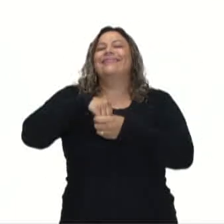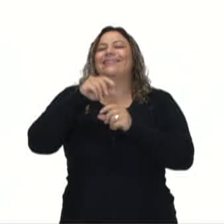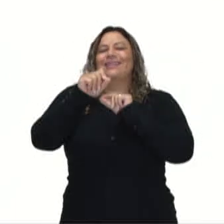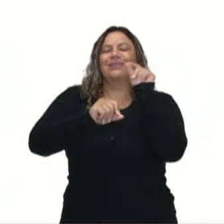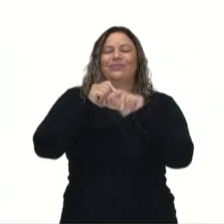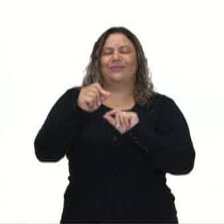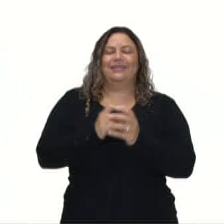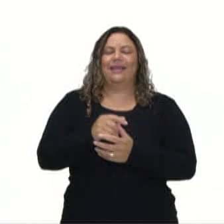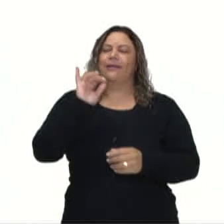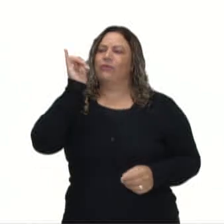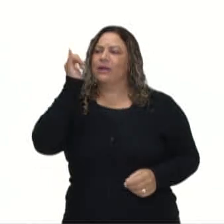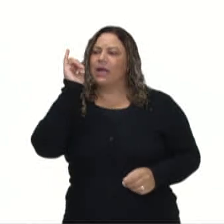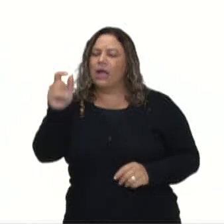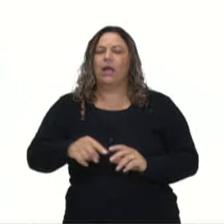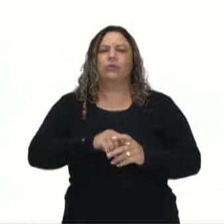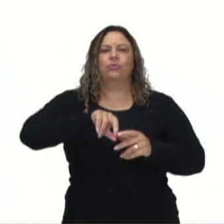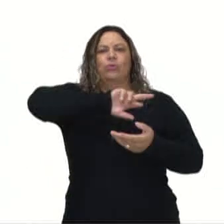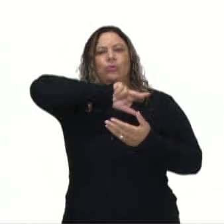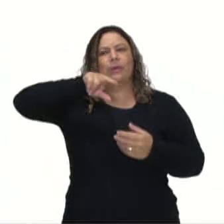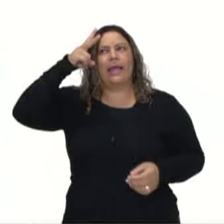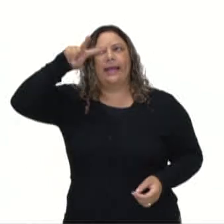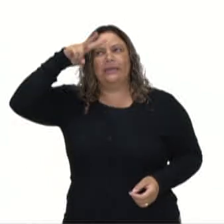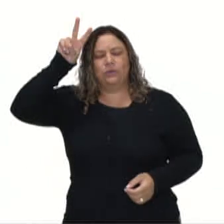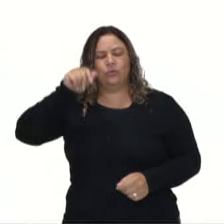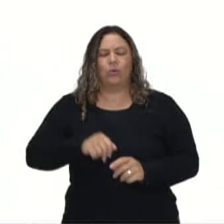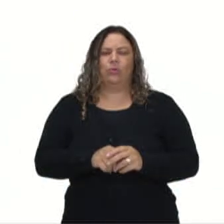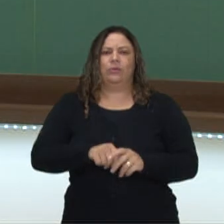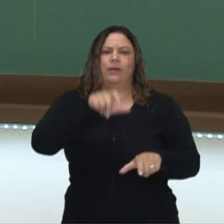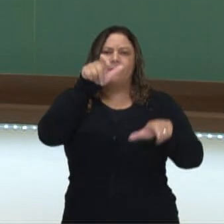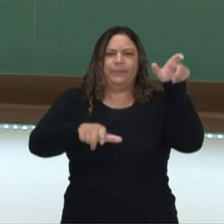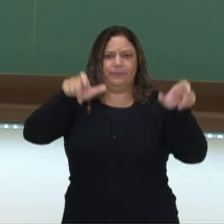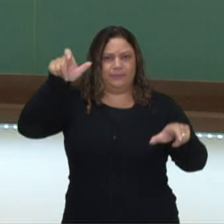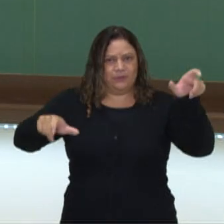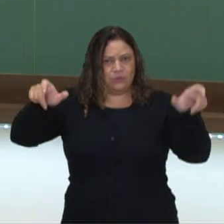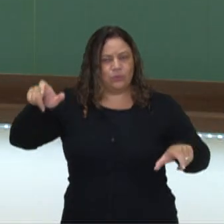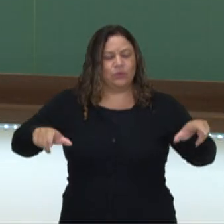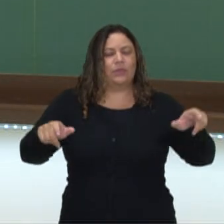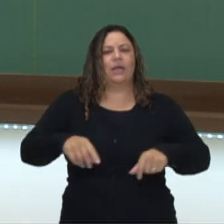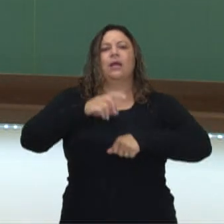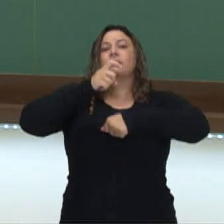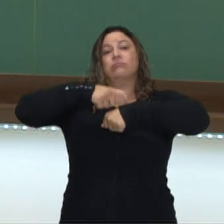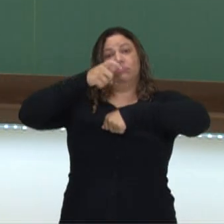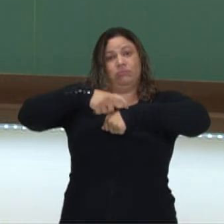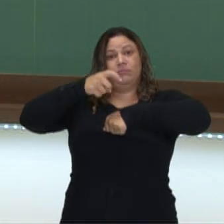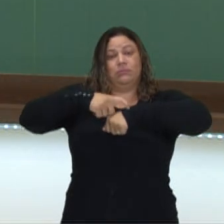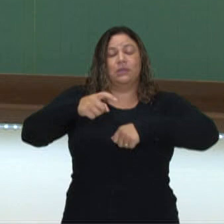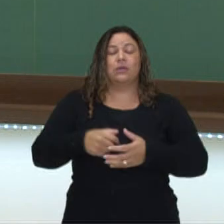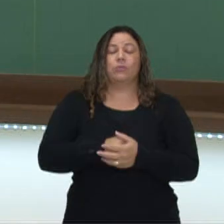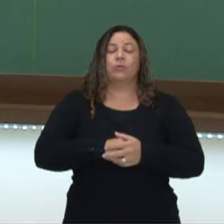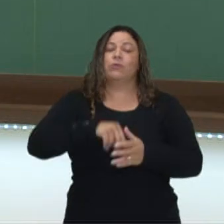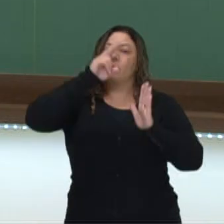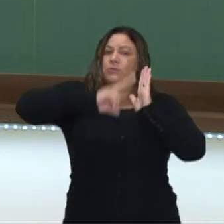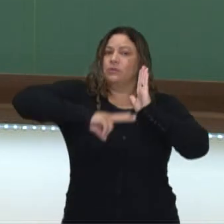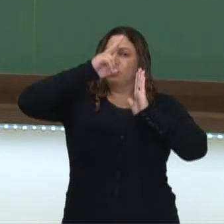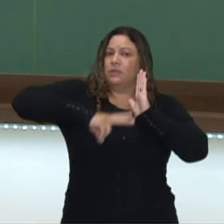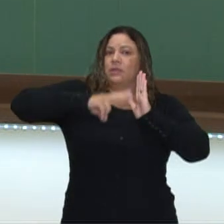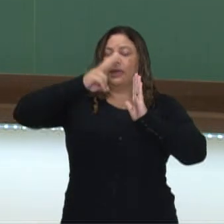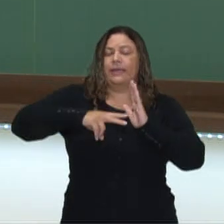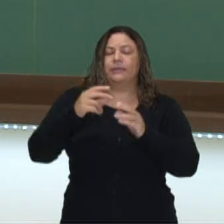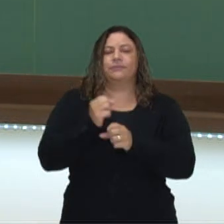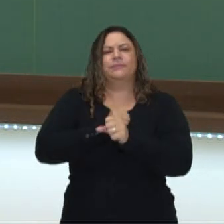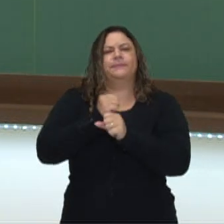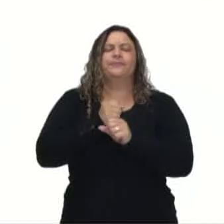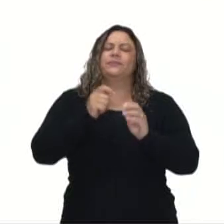o espaço, as personagens e o tempo. Leremos a seguir uma crônica escrita há mais de